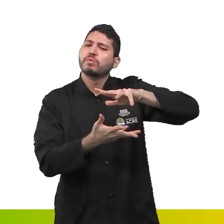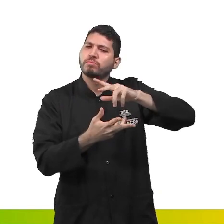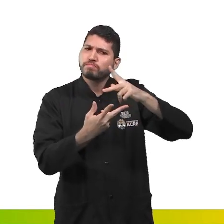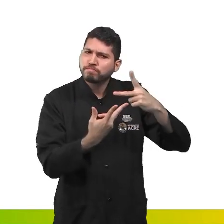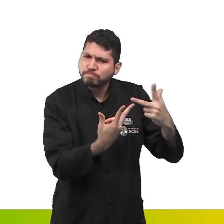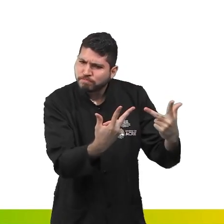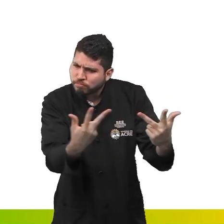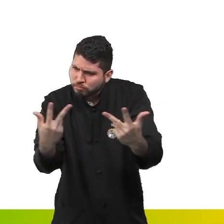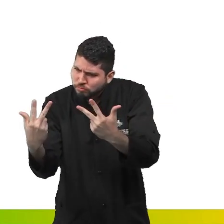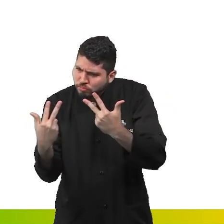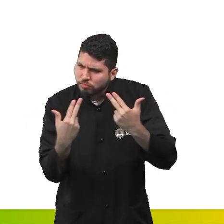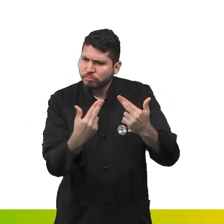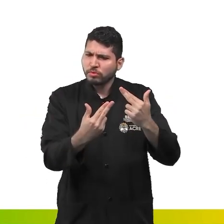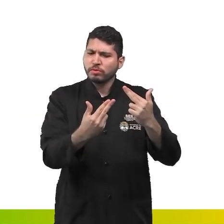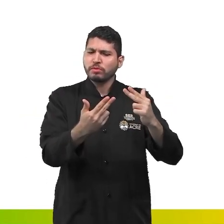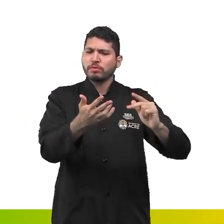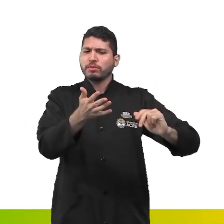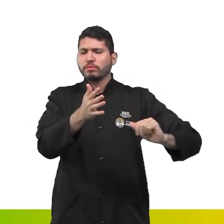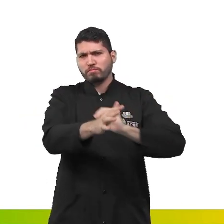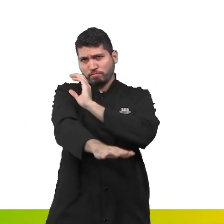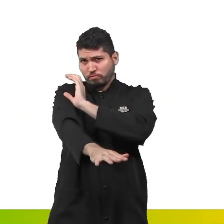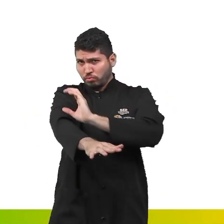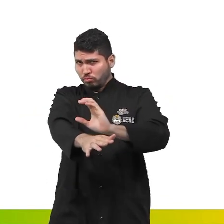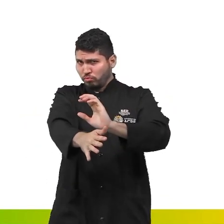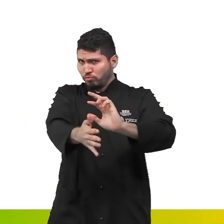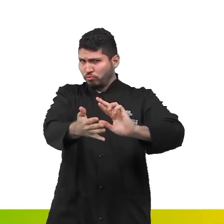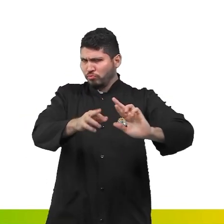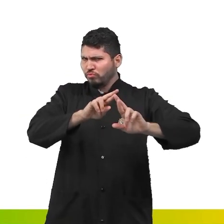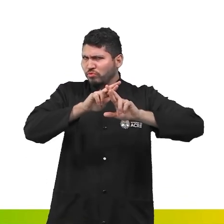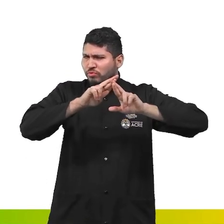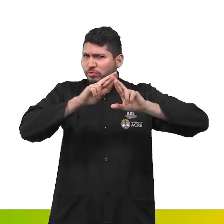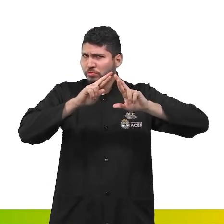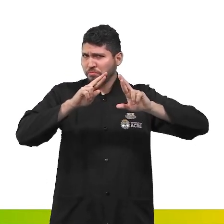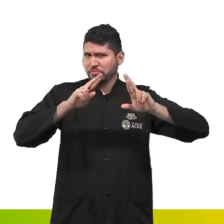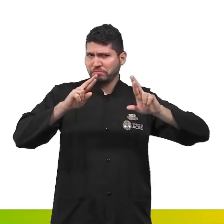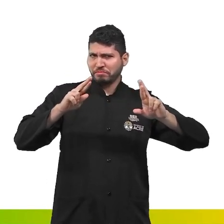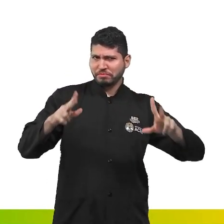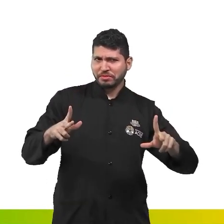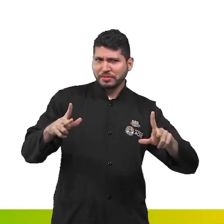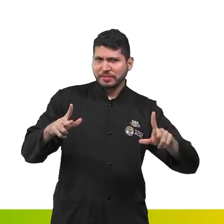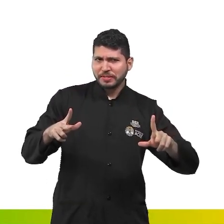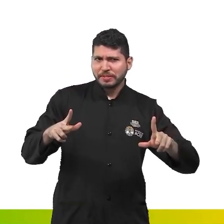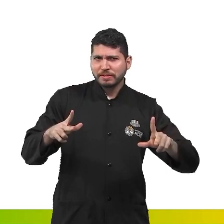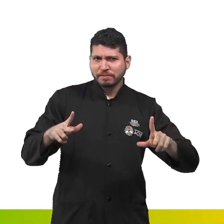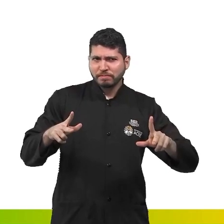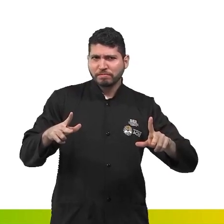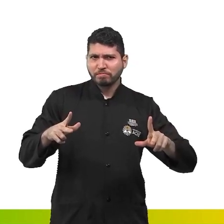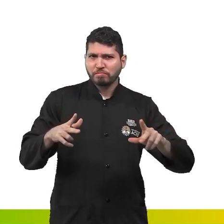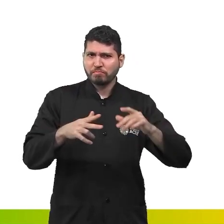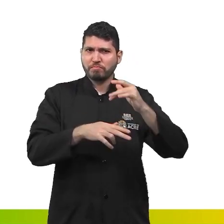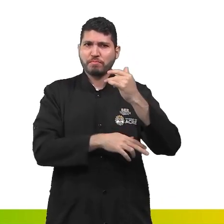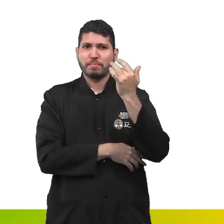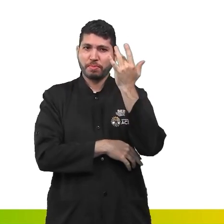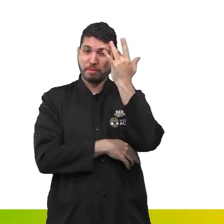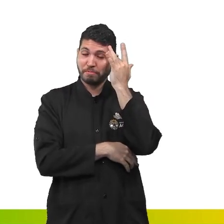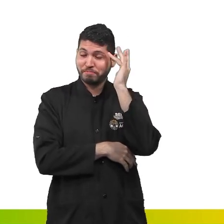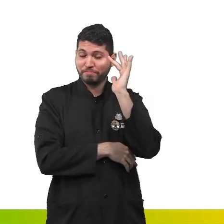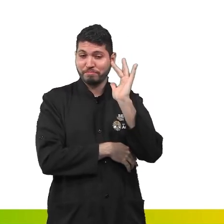diferenças culturais significativas? Não sei se fez esse reforço.